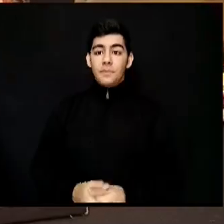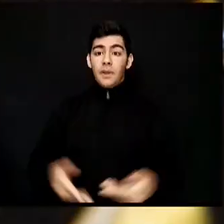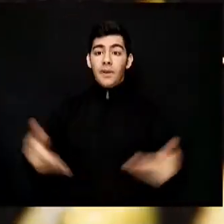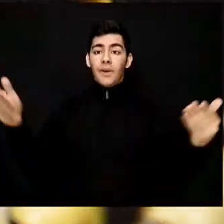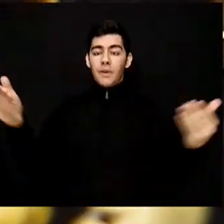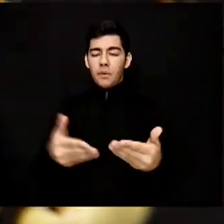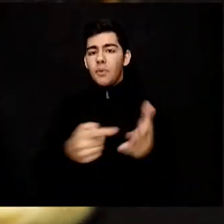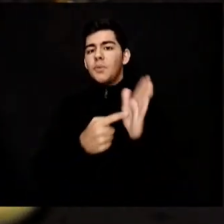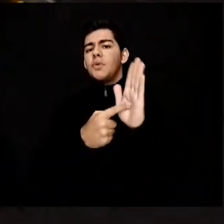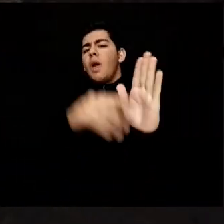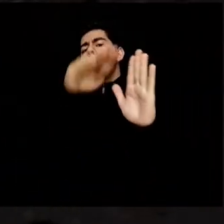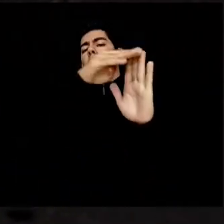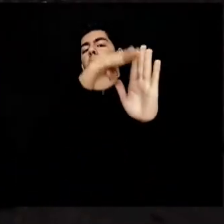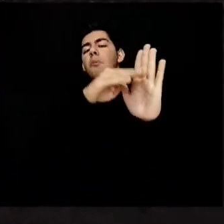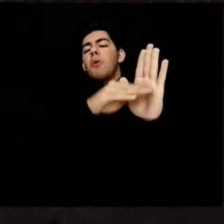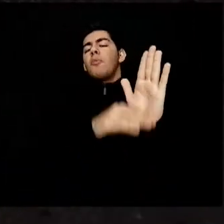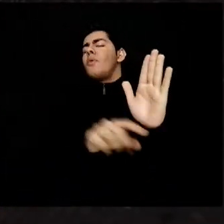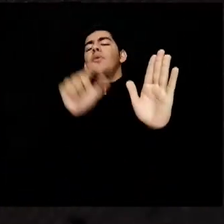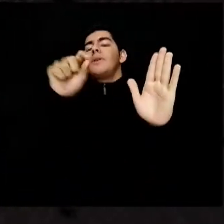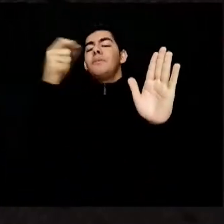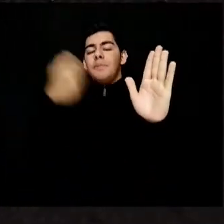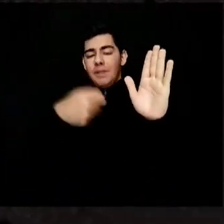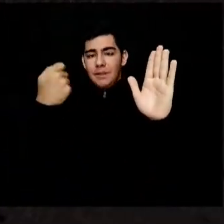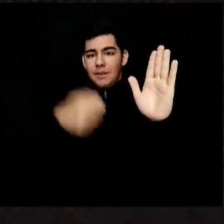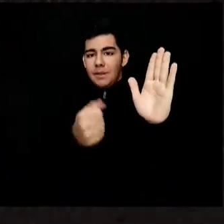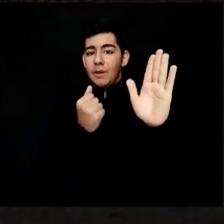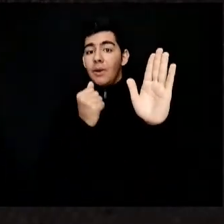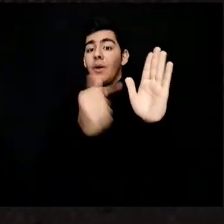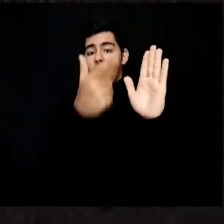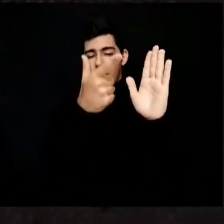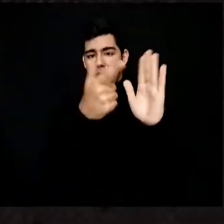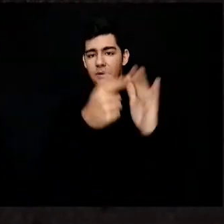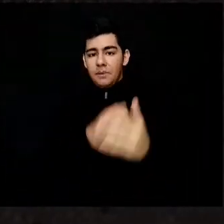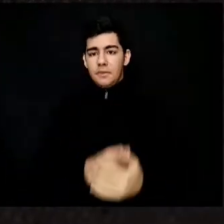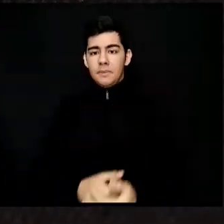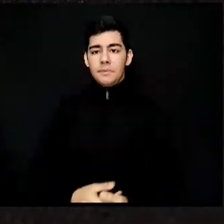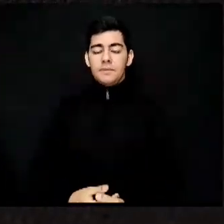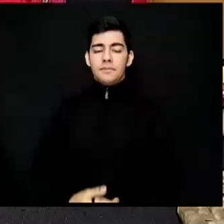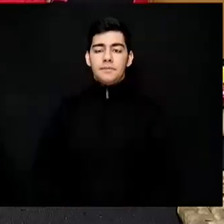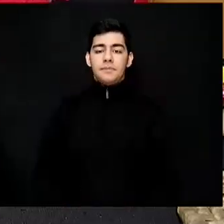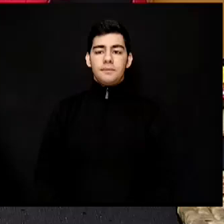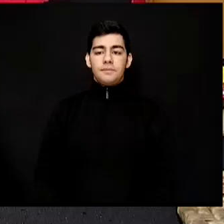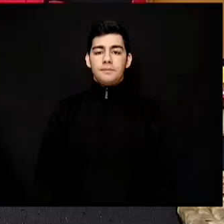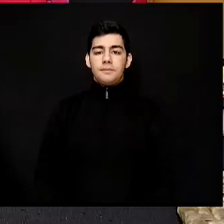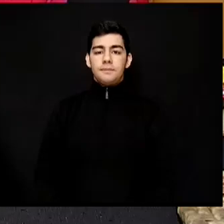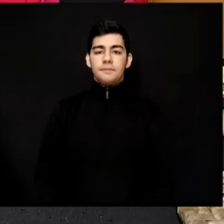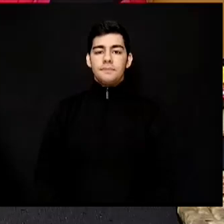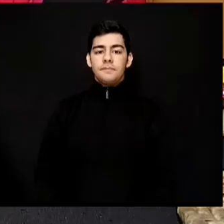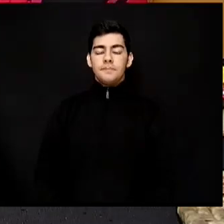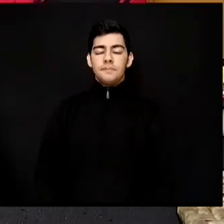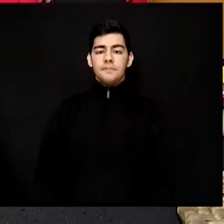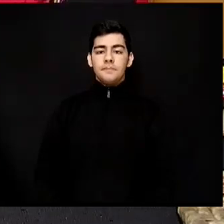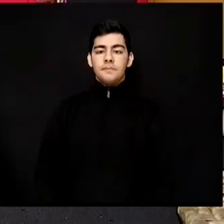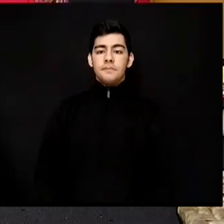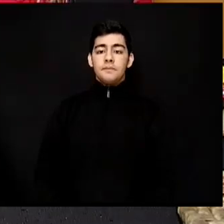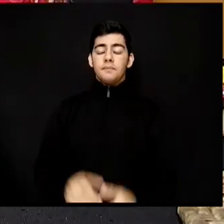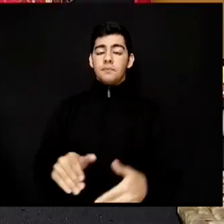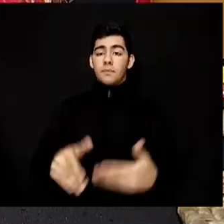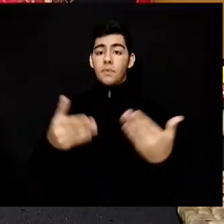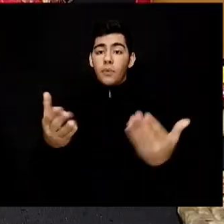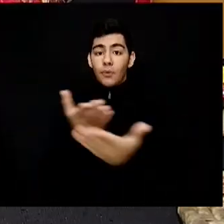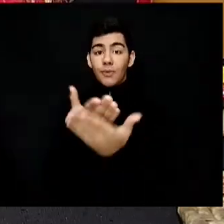Para fazer então uma gargantilha e um parzinho de brincos. Isso, exatamente. Então, para fazer a